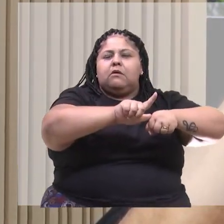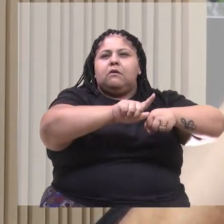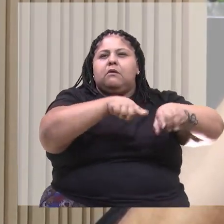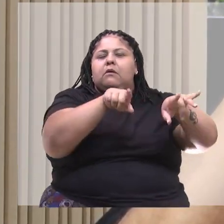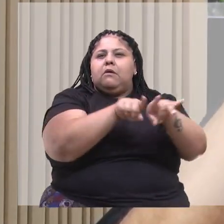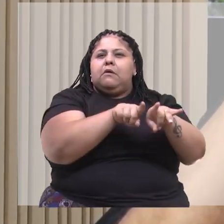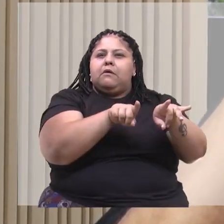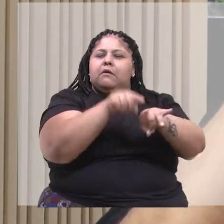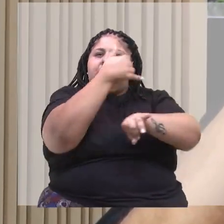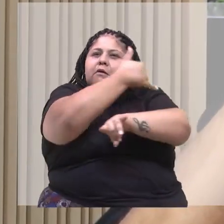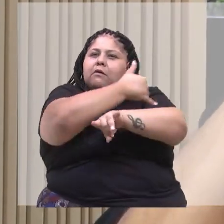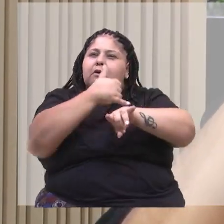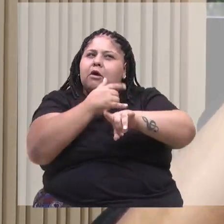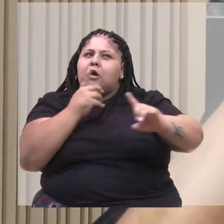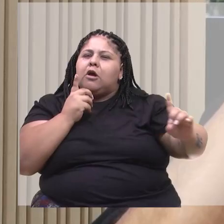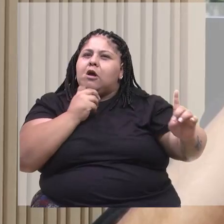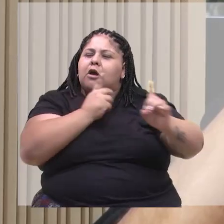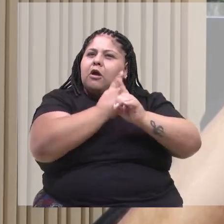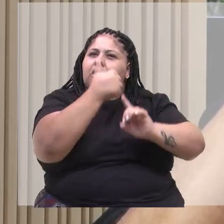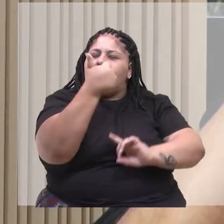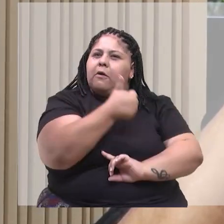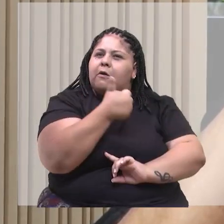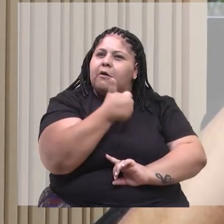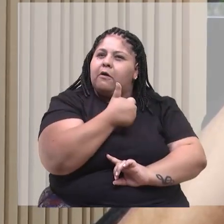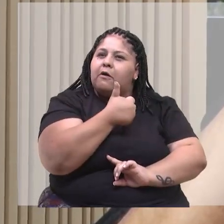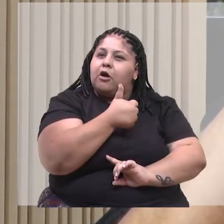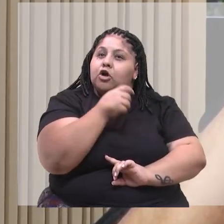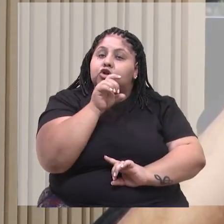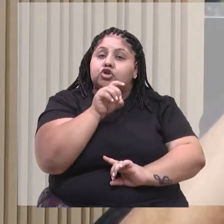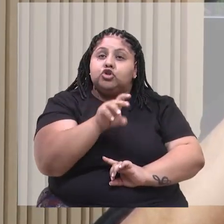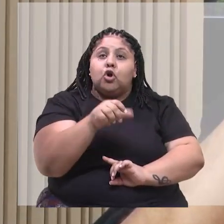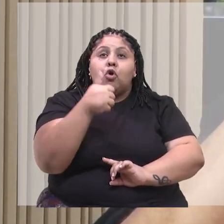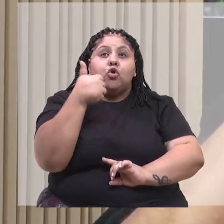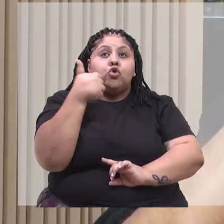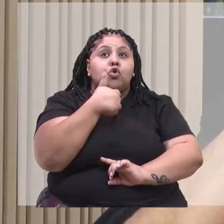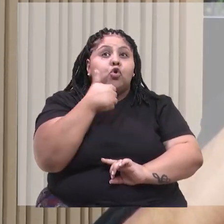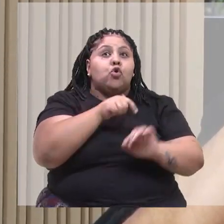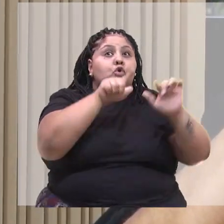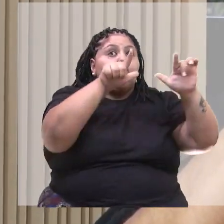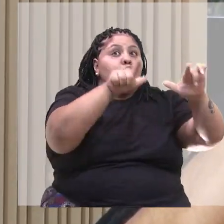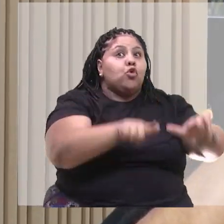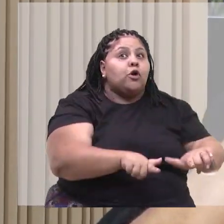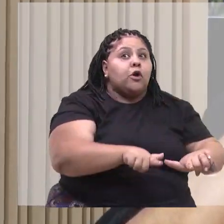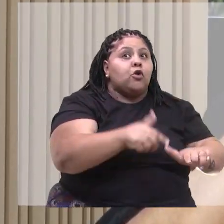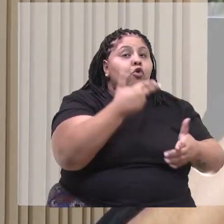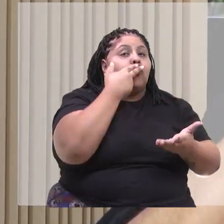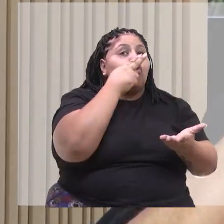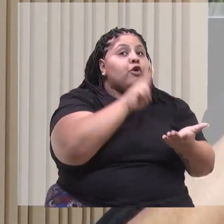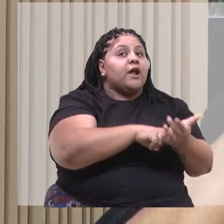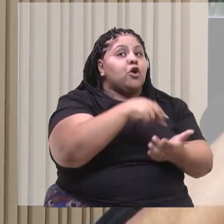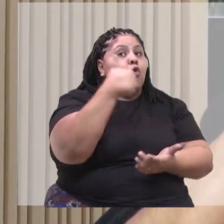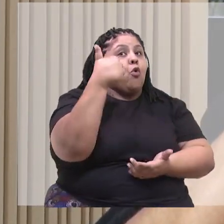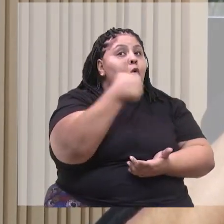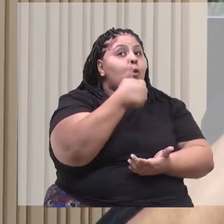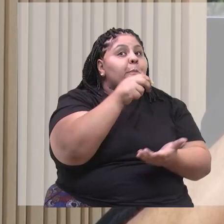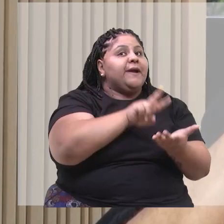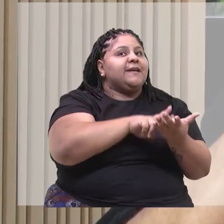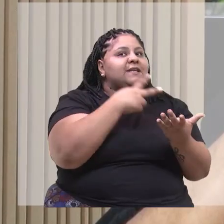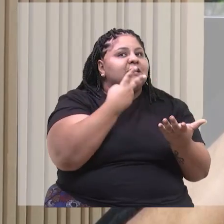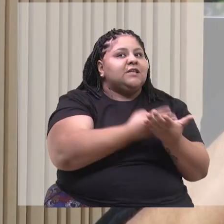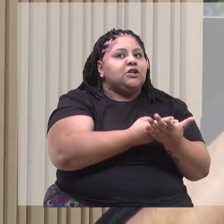fóruns, nós encontramos na primeira, só num lugar, que foi lá no Desvio Risso, no Correio, uma